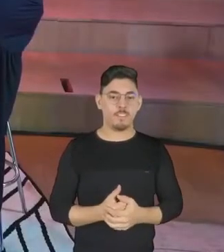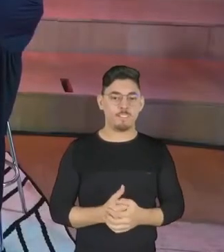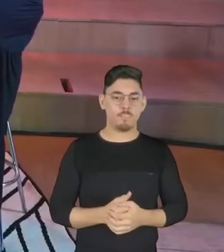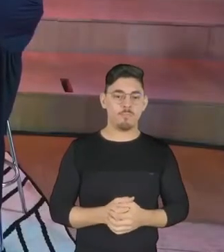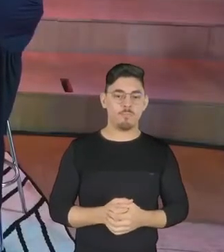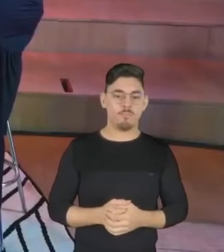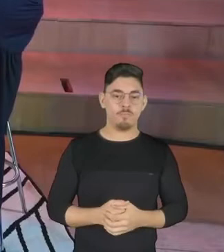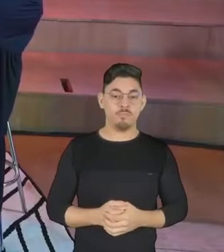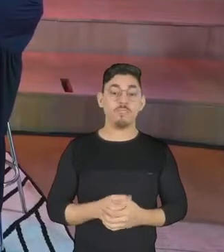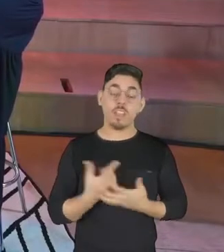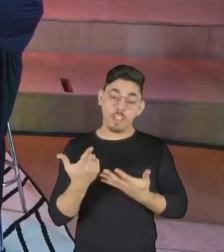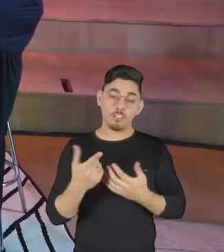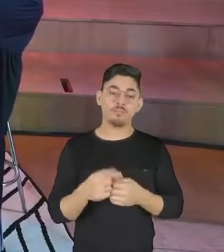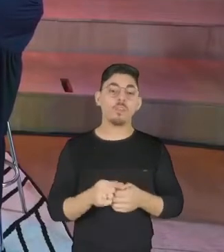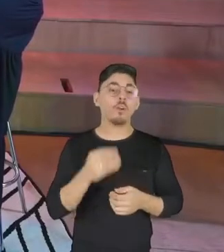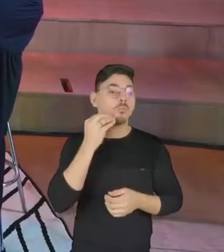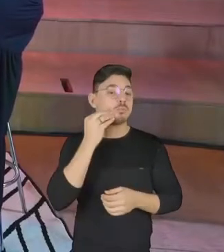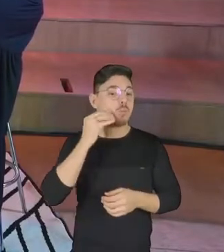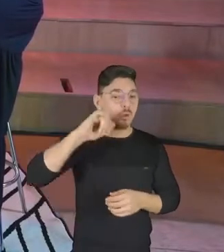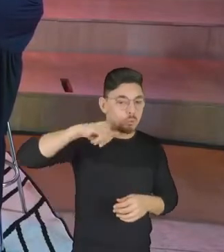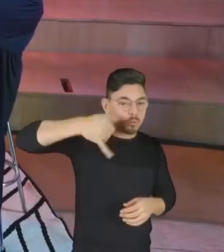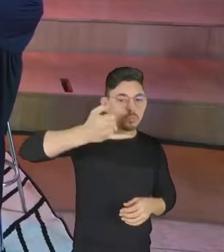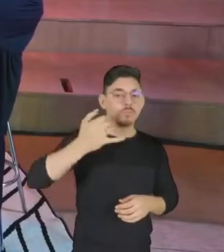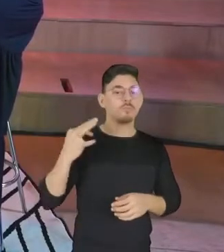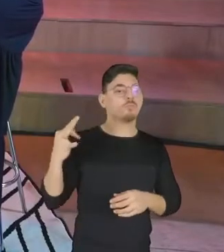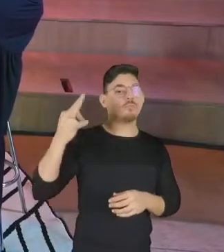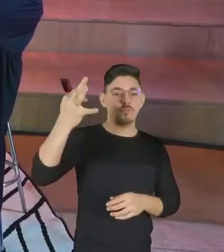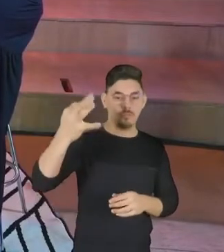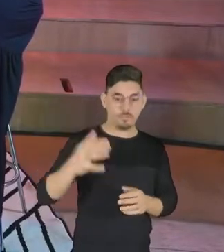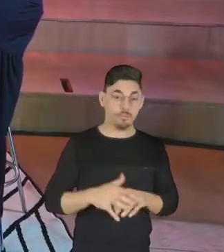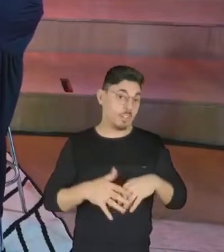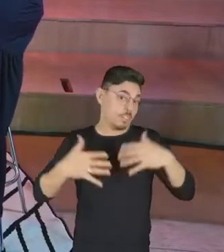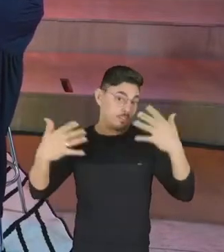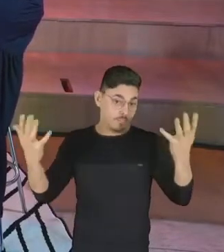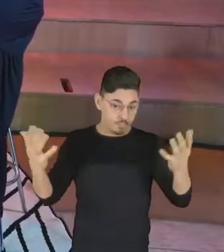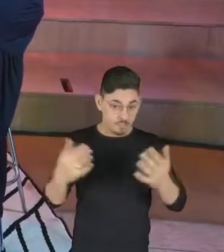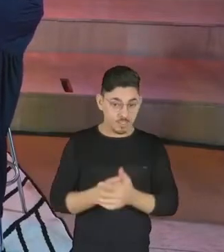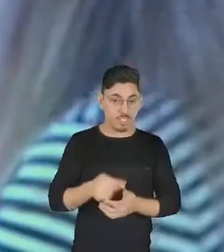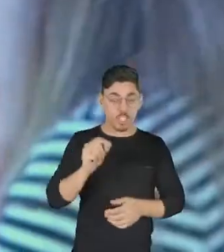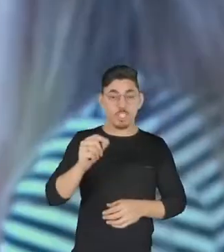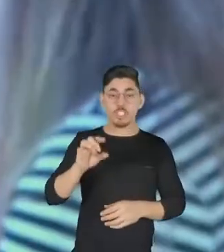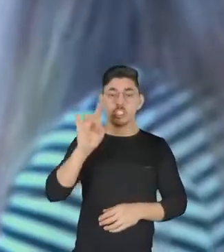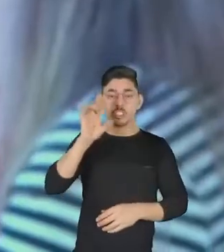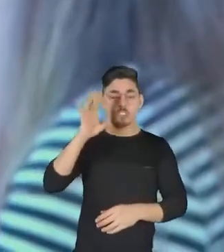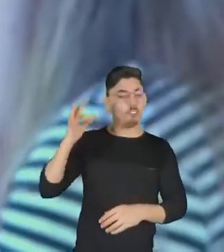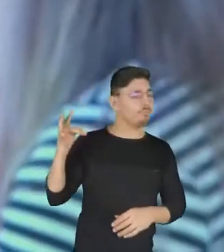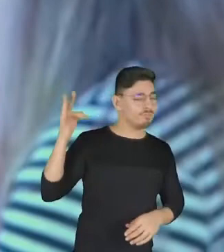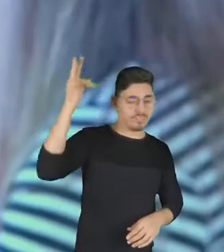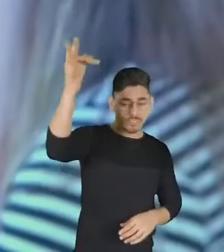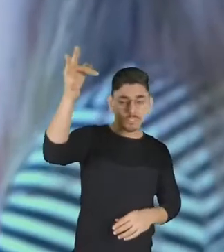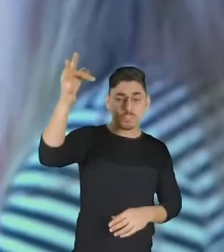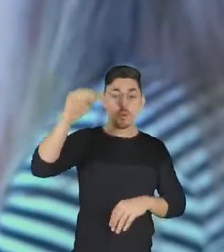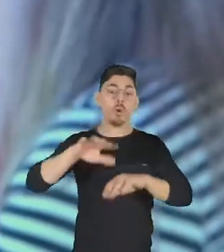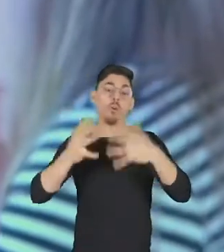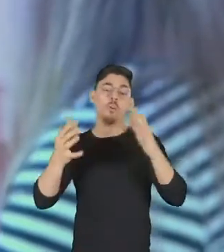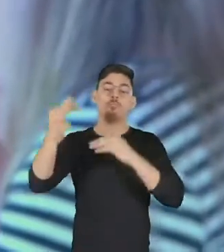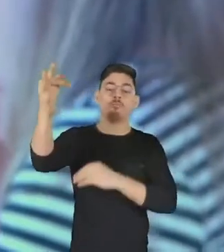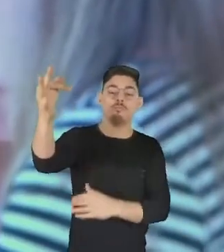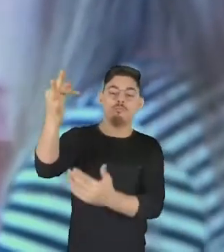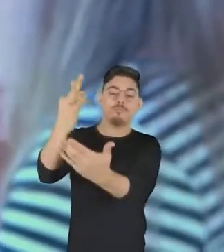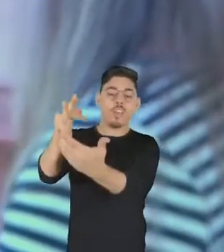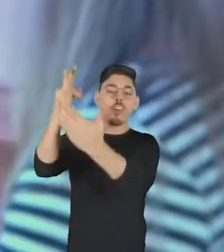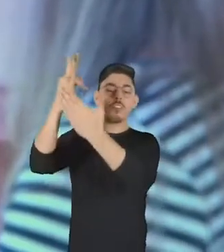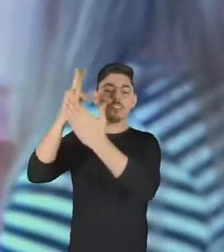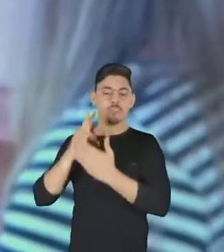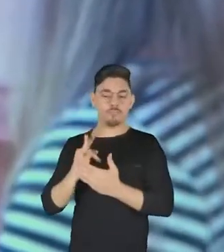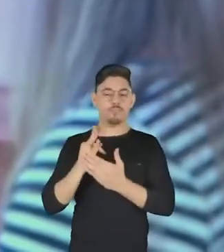acelerador de futuros, né? Então, talvez nós chegássemos nisso lá na frente, né? E a gente foi forçado a chegar